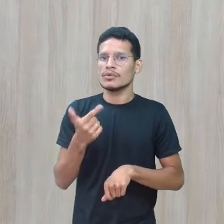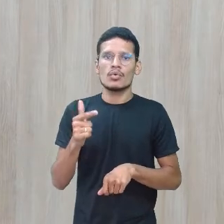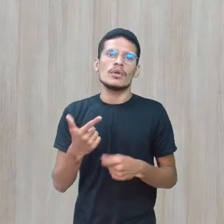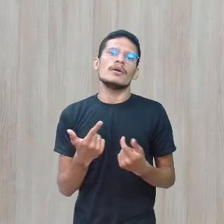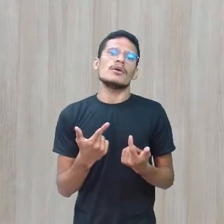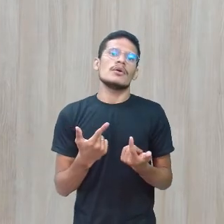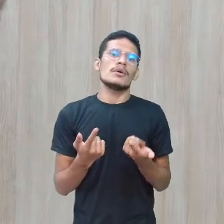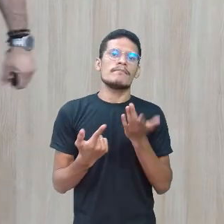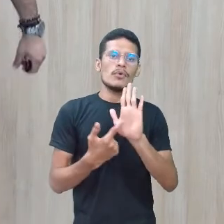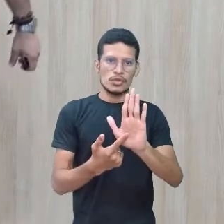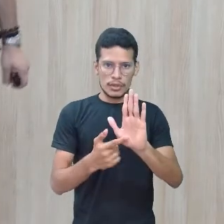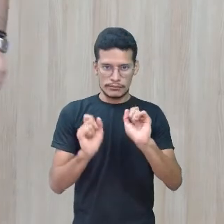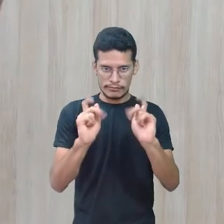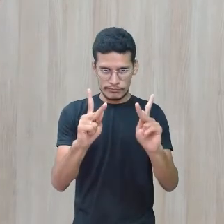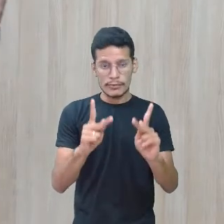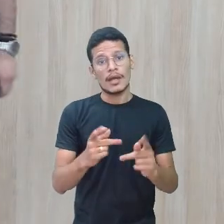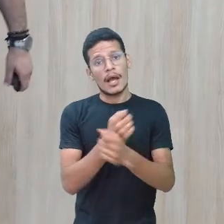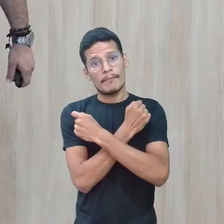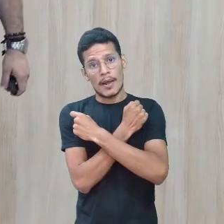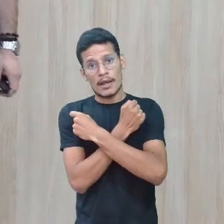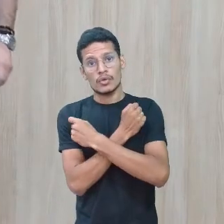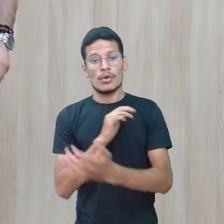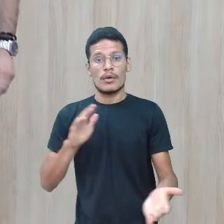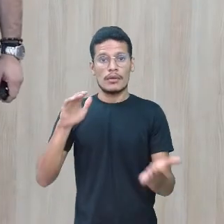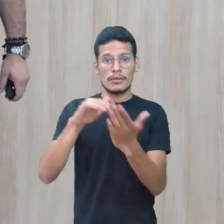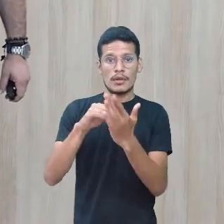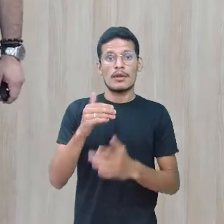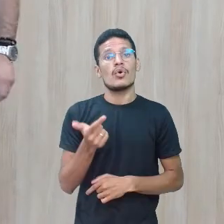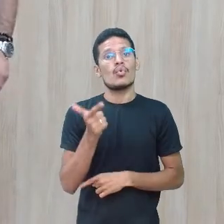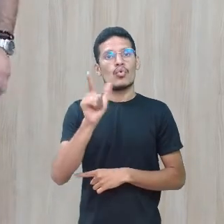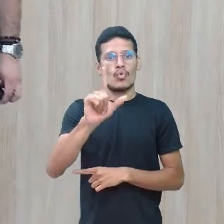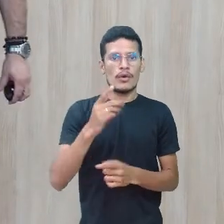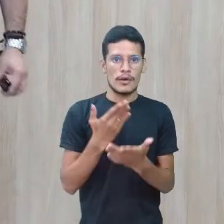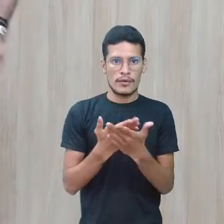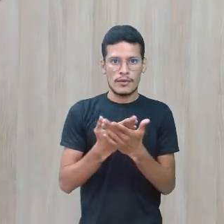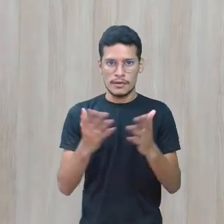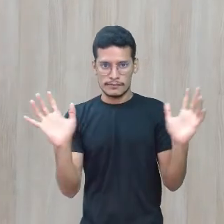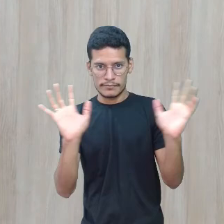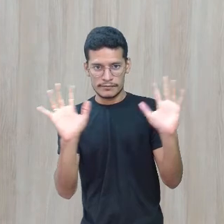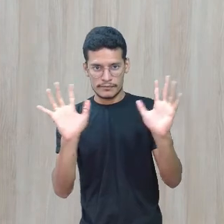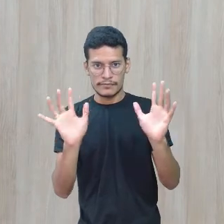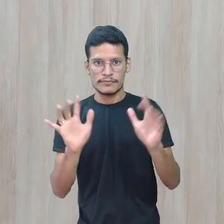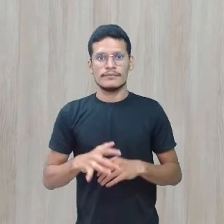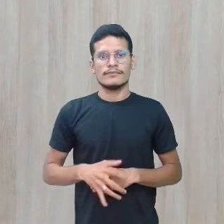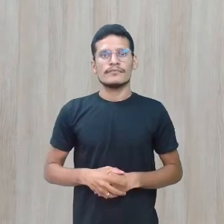aqui, ok? No mais, grande abraço e até nossa próxima aula. Tchau, tchau.